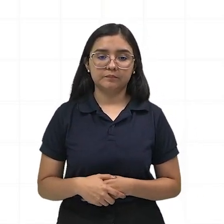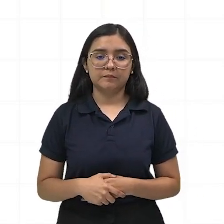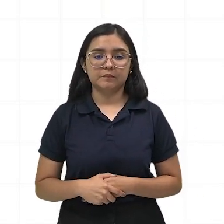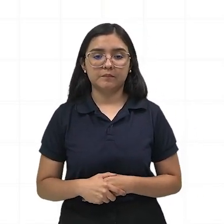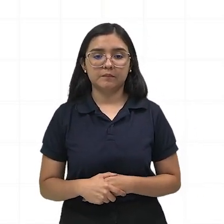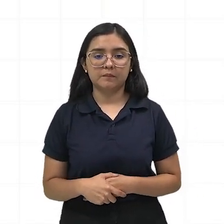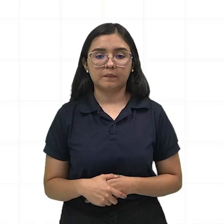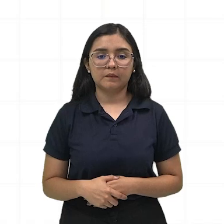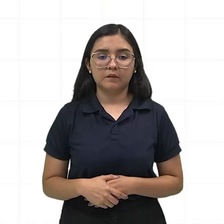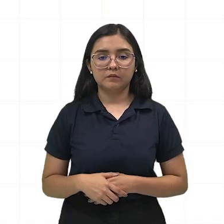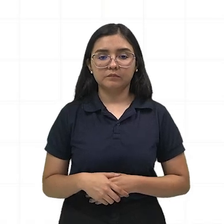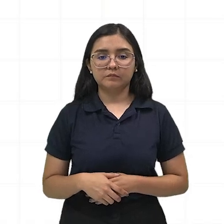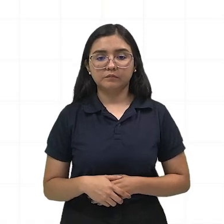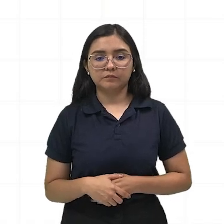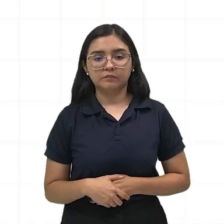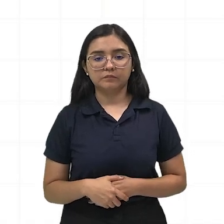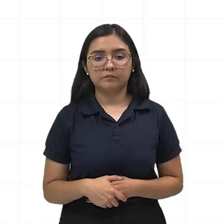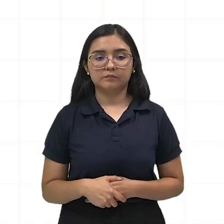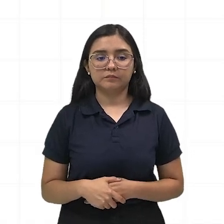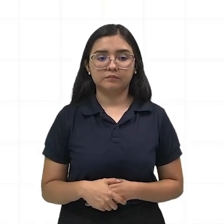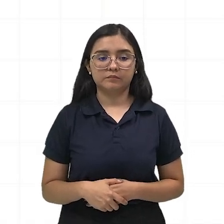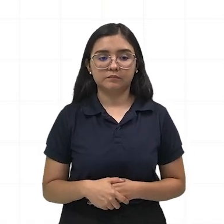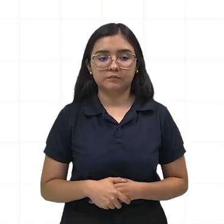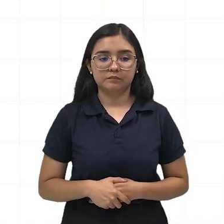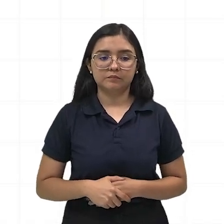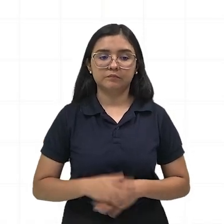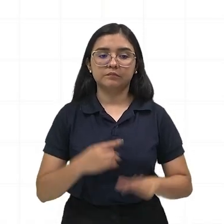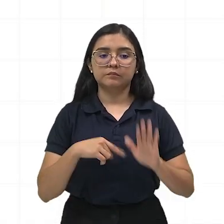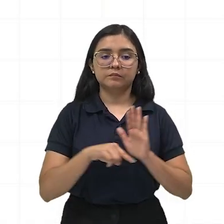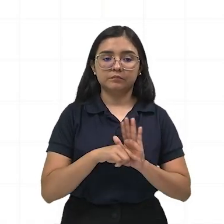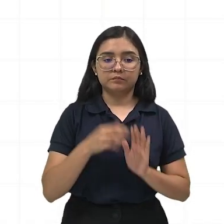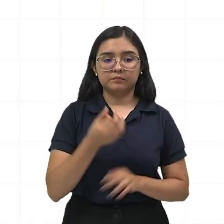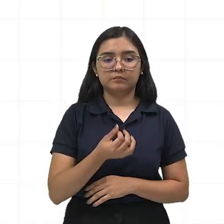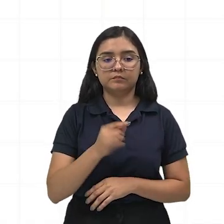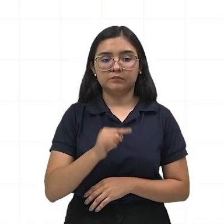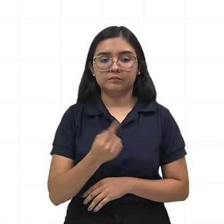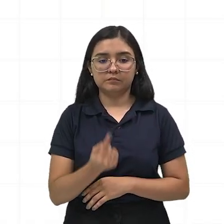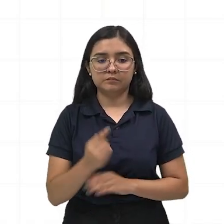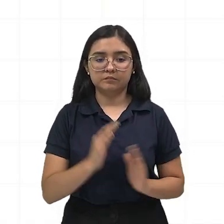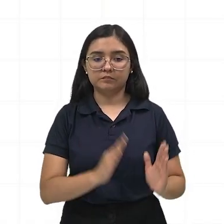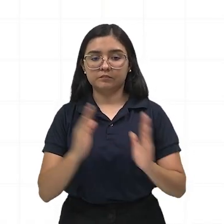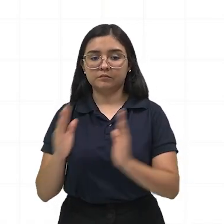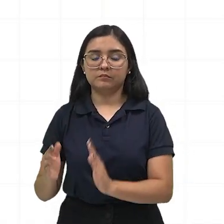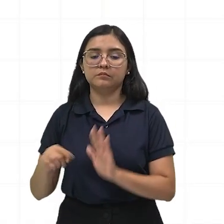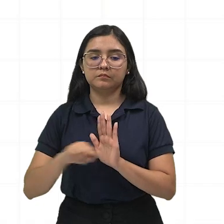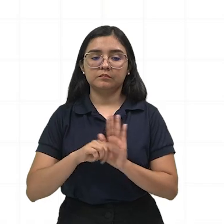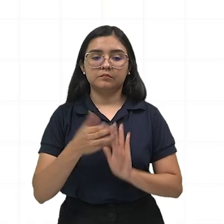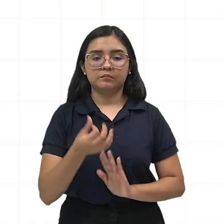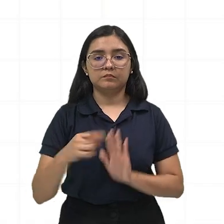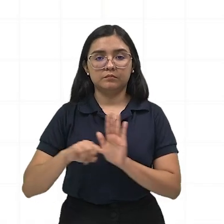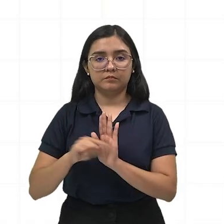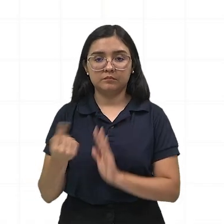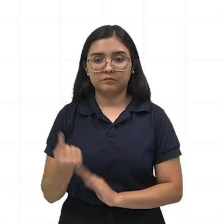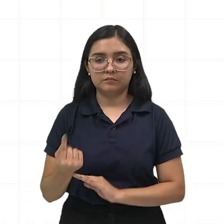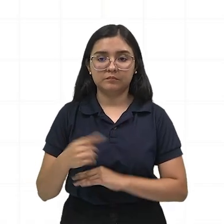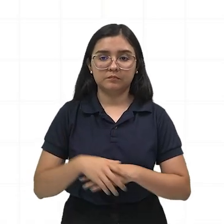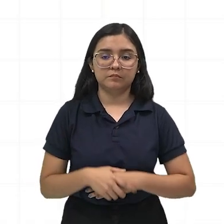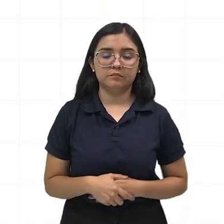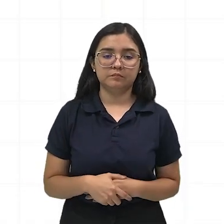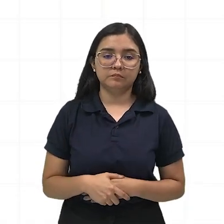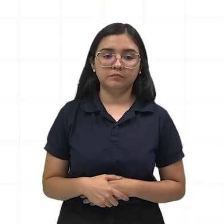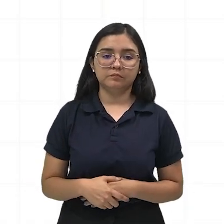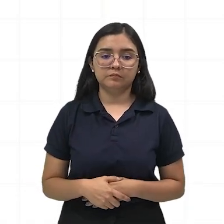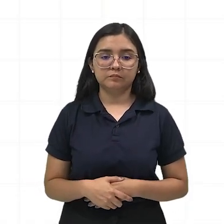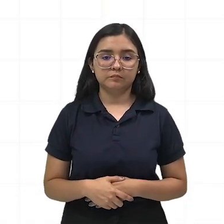Podemos verificar aqui, ó, -6 e 1, -6 e -1.